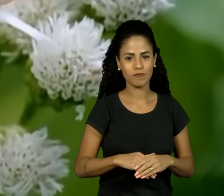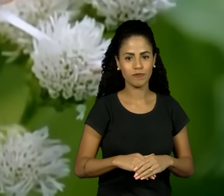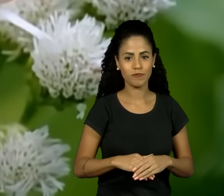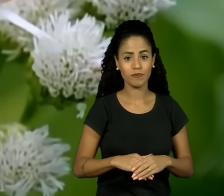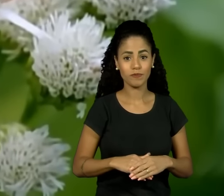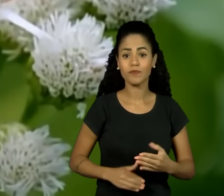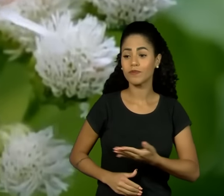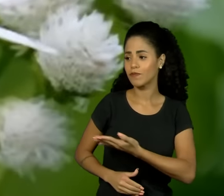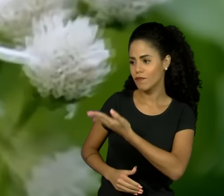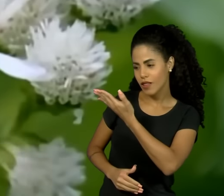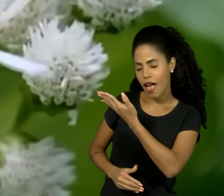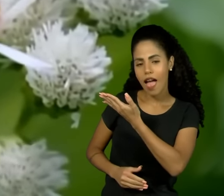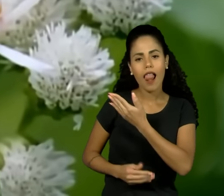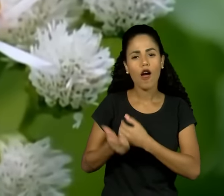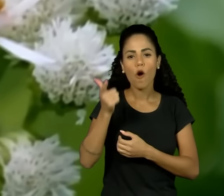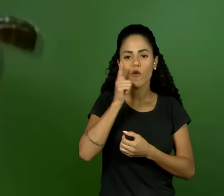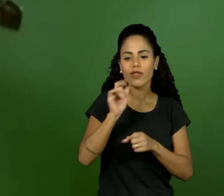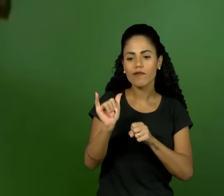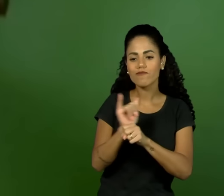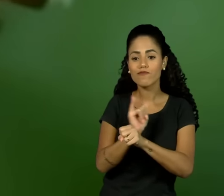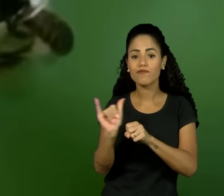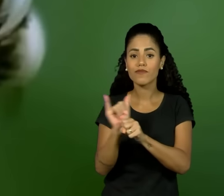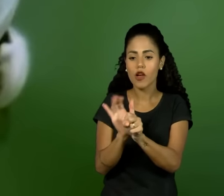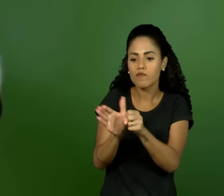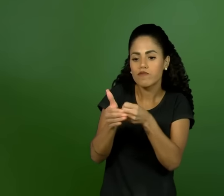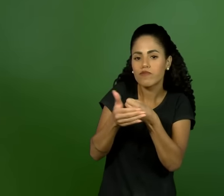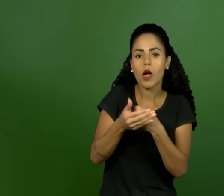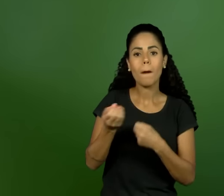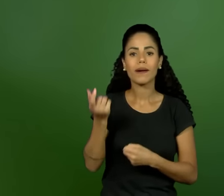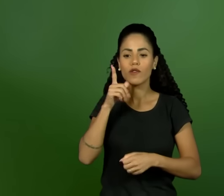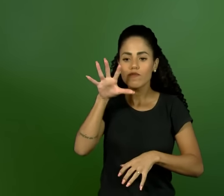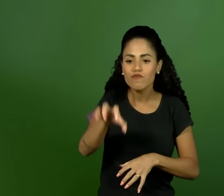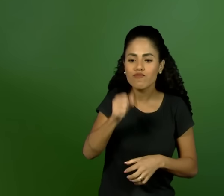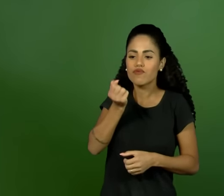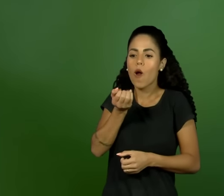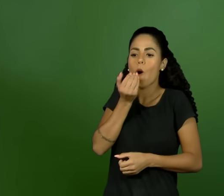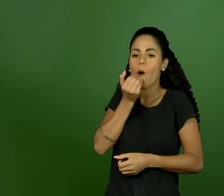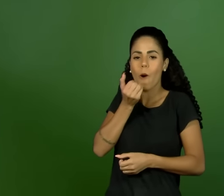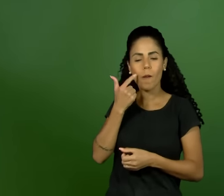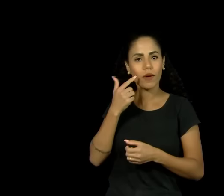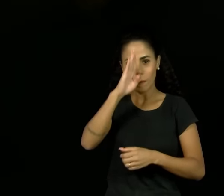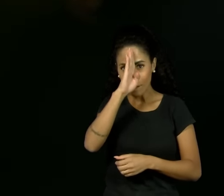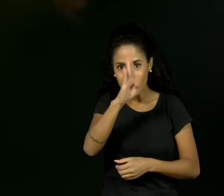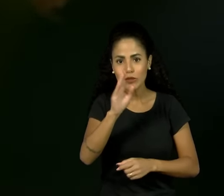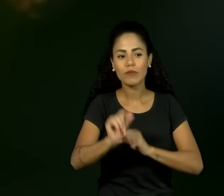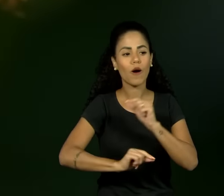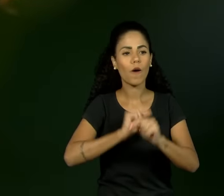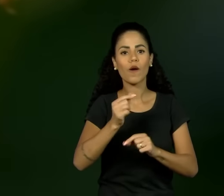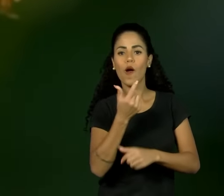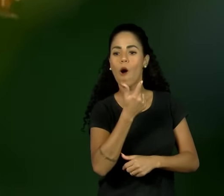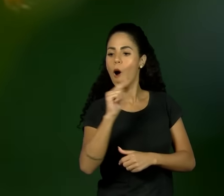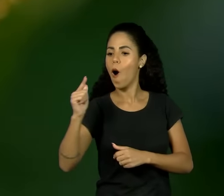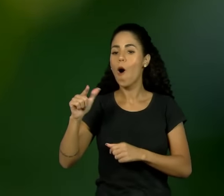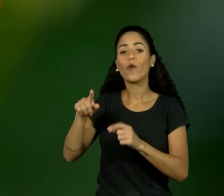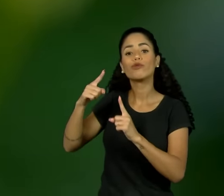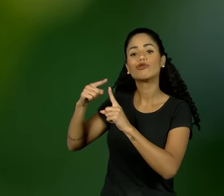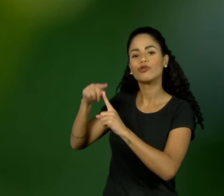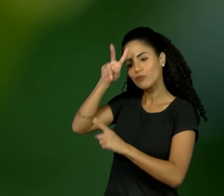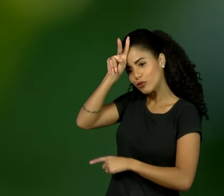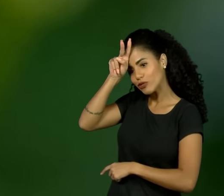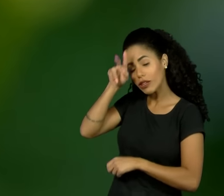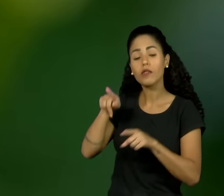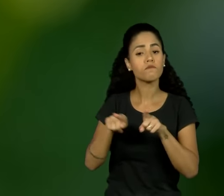Essa camuflagem é uma estratégia conhecida para capturar presas, que são principalmente outros insetos.